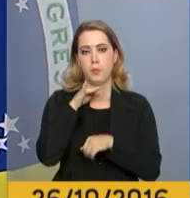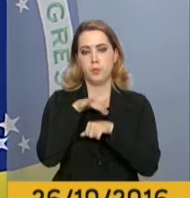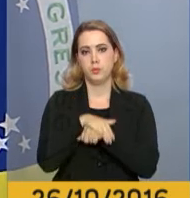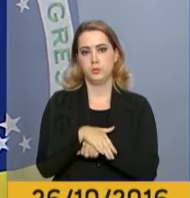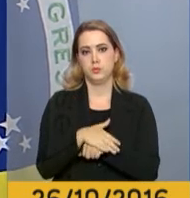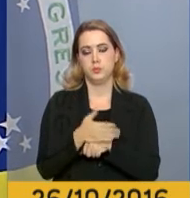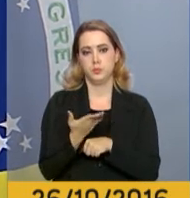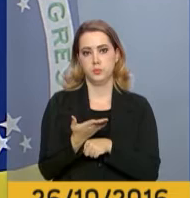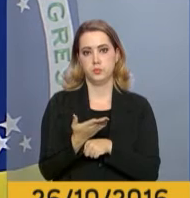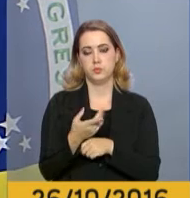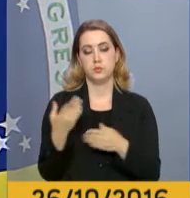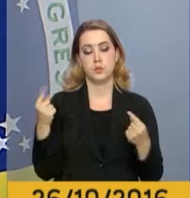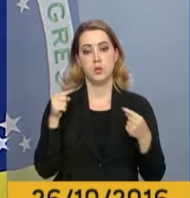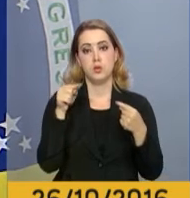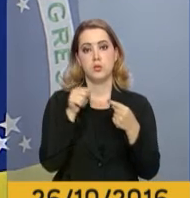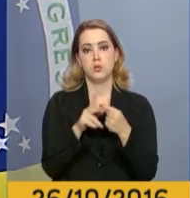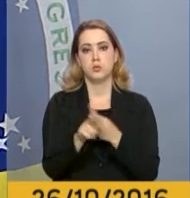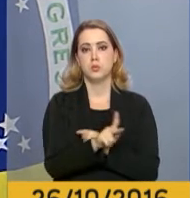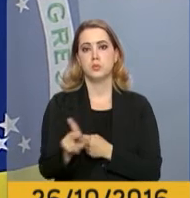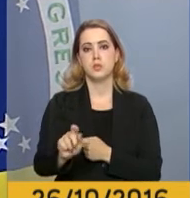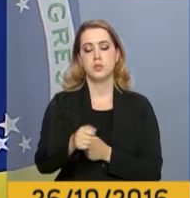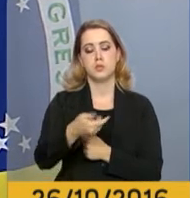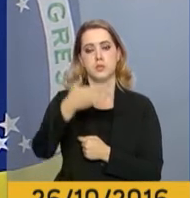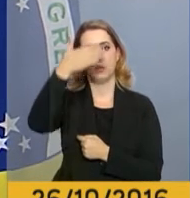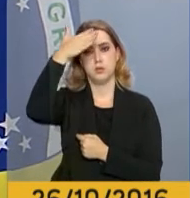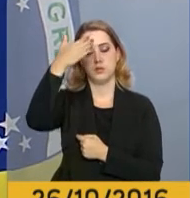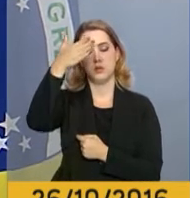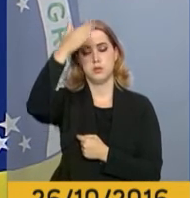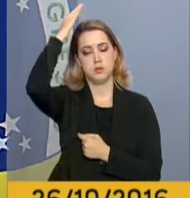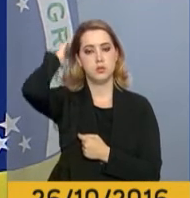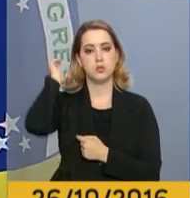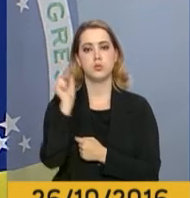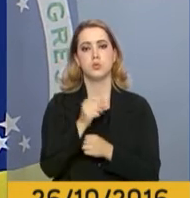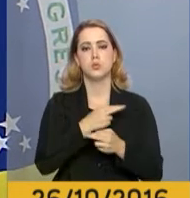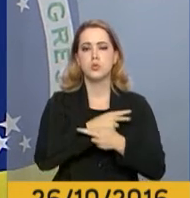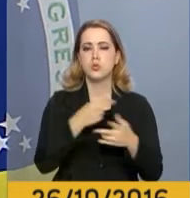noite foi dirigida ao senhor presidente da República uma série de perguntas.